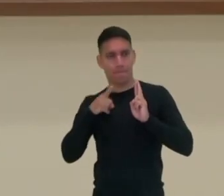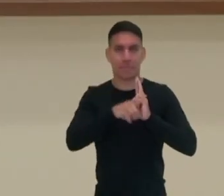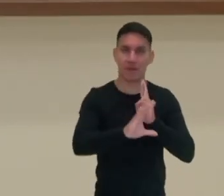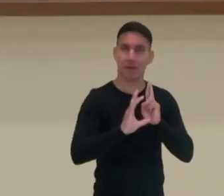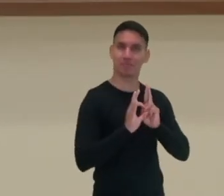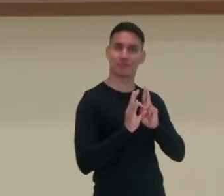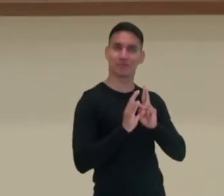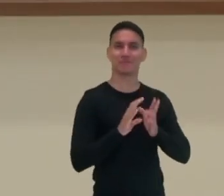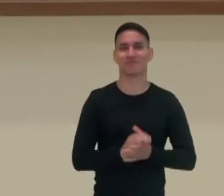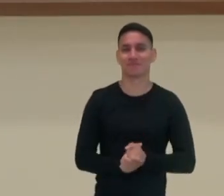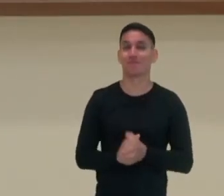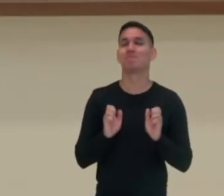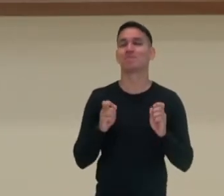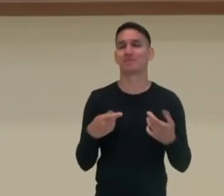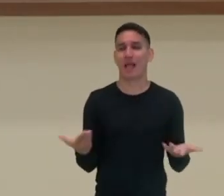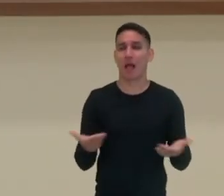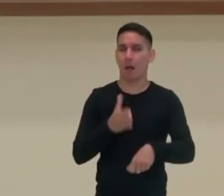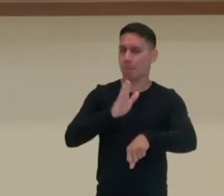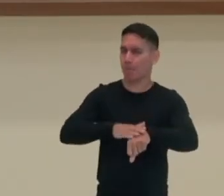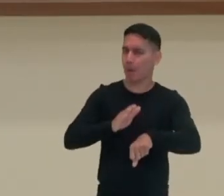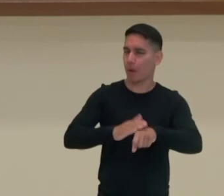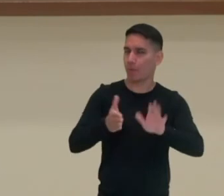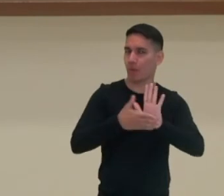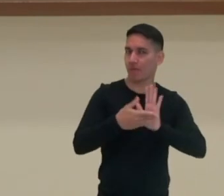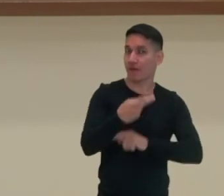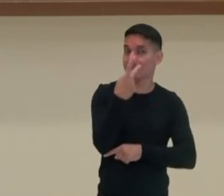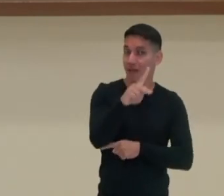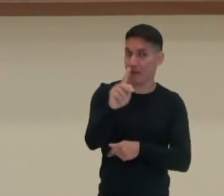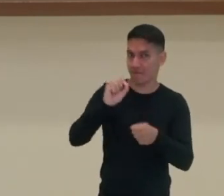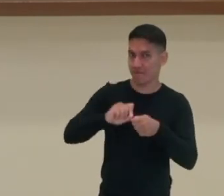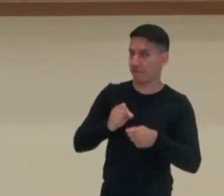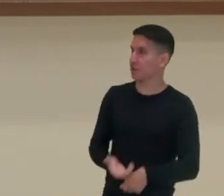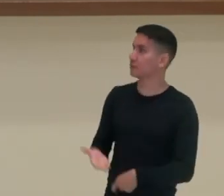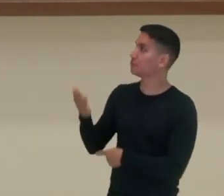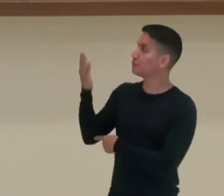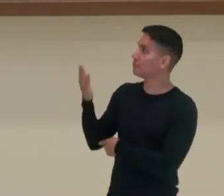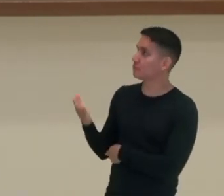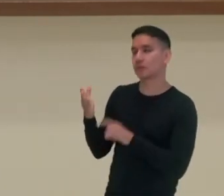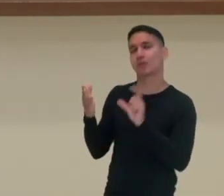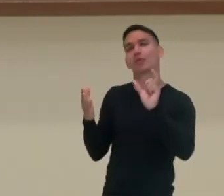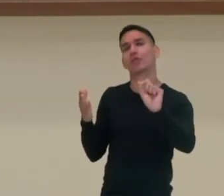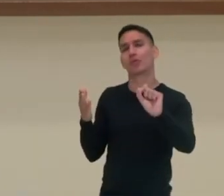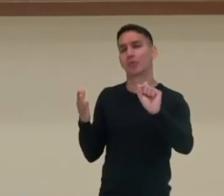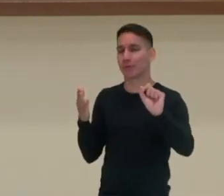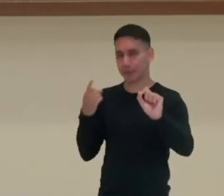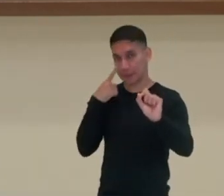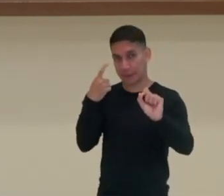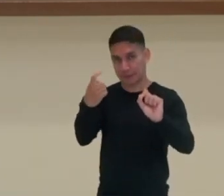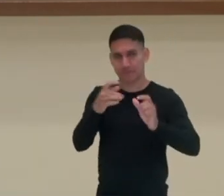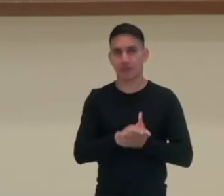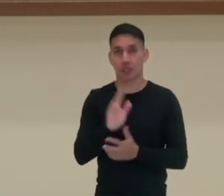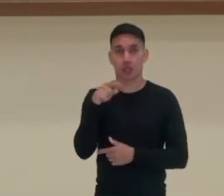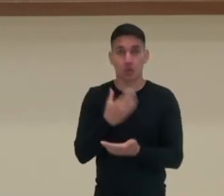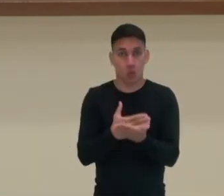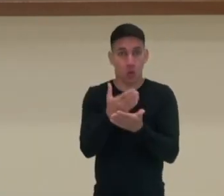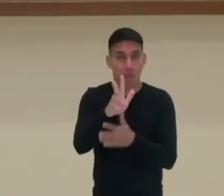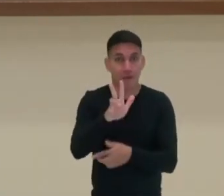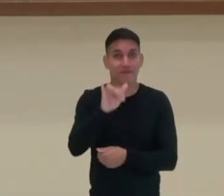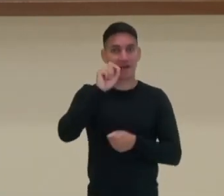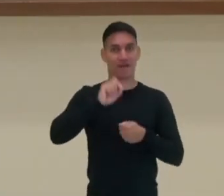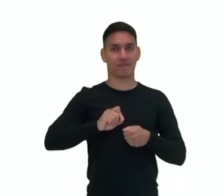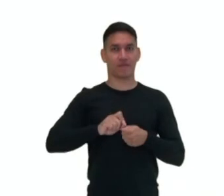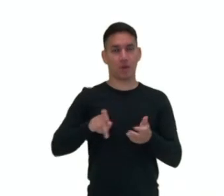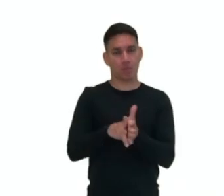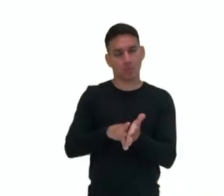Chegamos à atividade mão na massa e eu tenho uma proposta para você. Olha que interessante aqui na tela. Nós vamos começar a